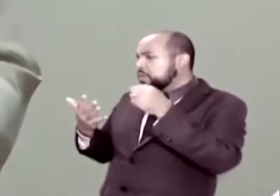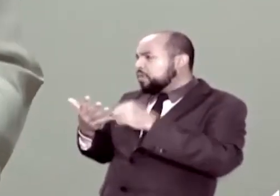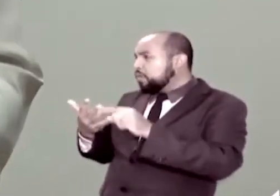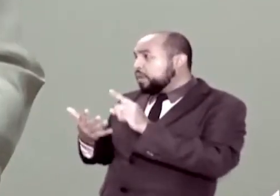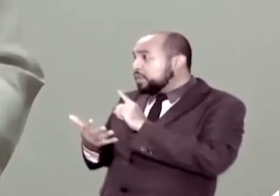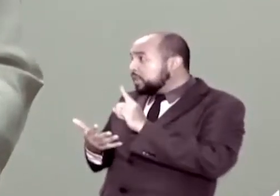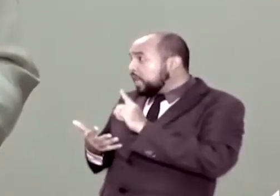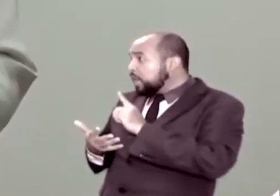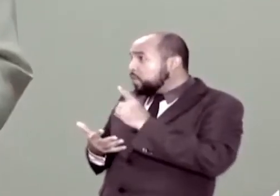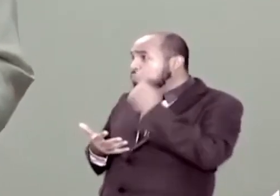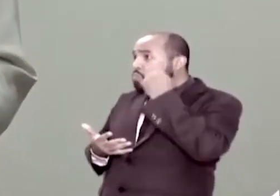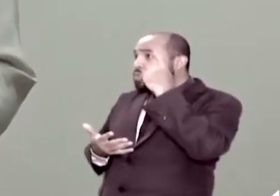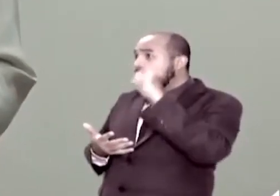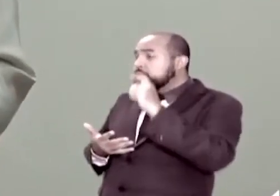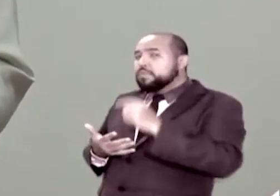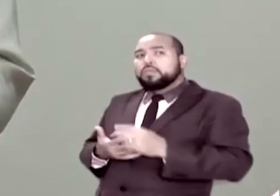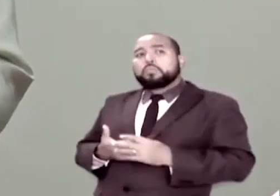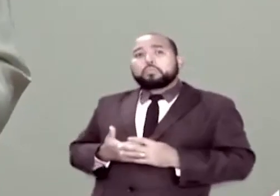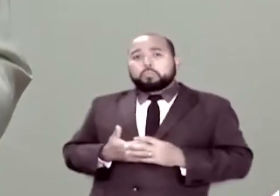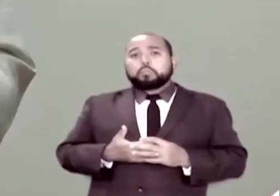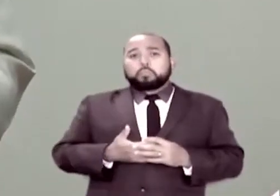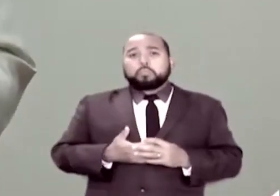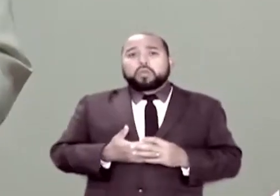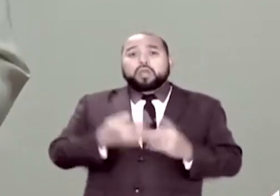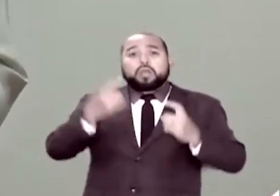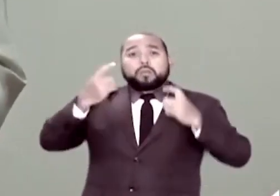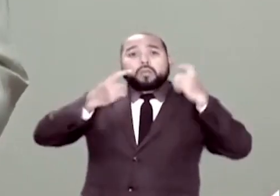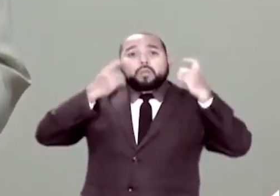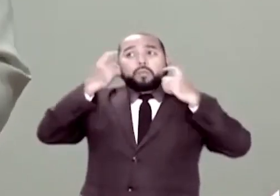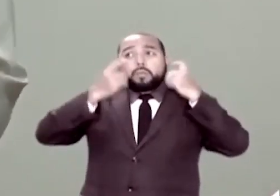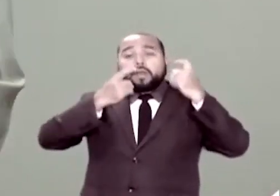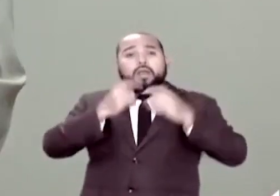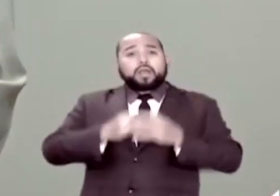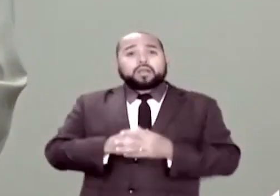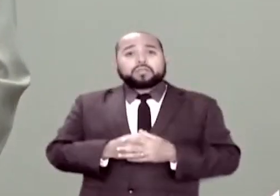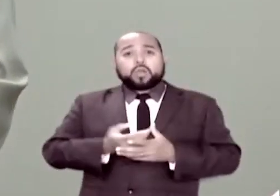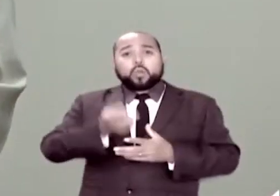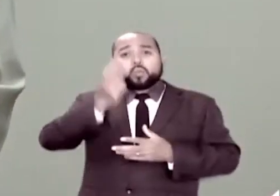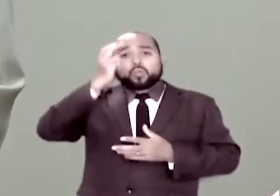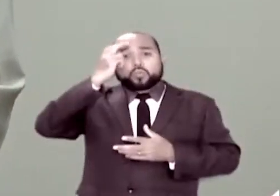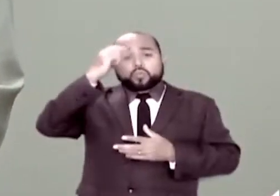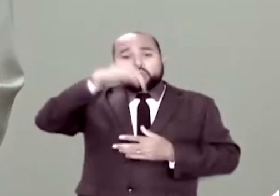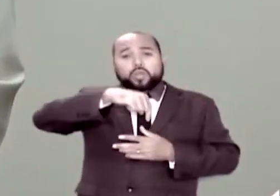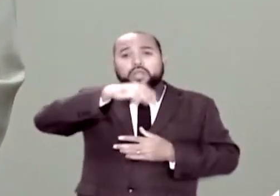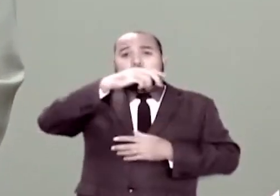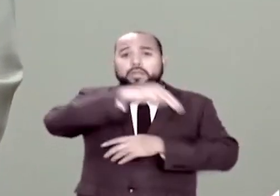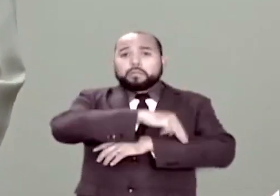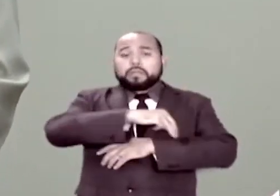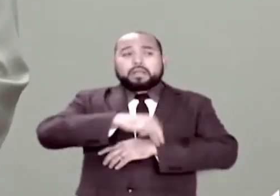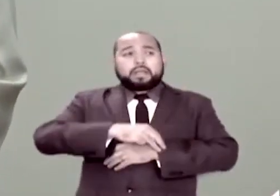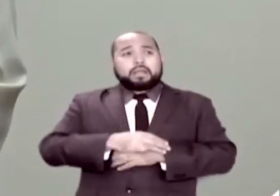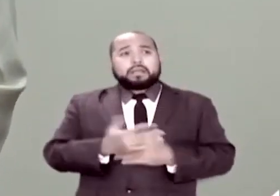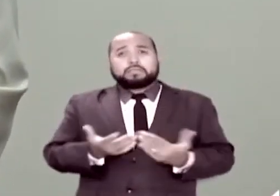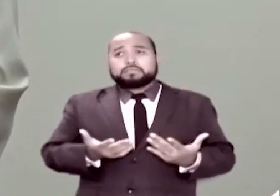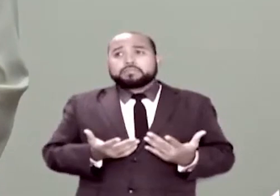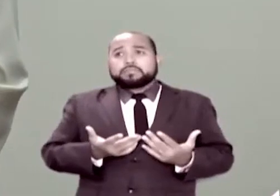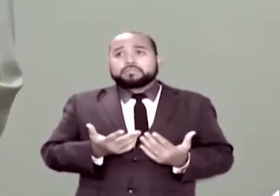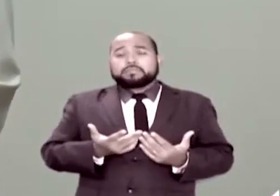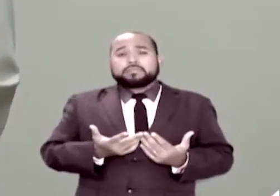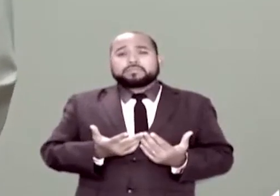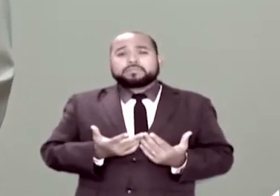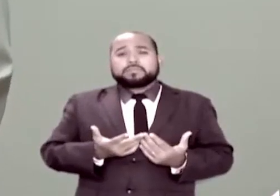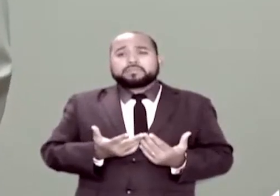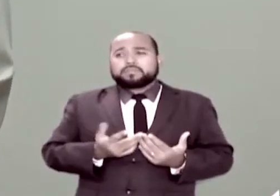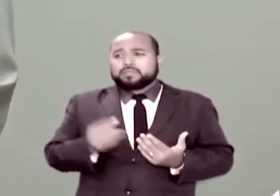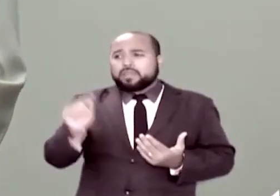não tinha nem consciência então a gente tá muito preocupado mesmo com os rumos que a cultura de Macaé vem tomando eh de não olhar para o